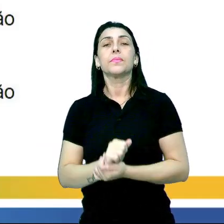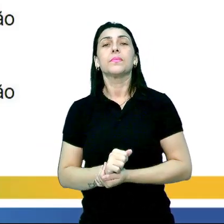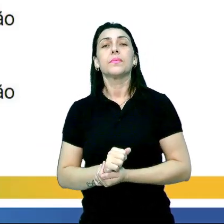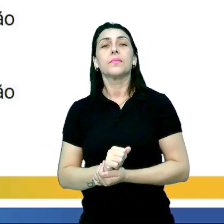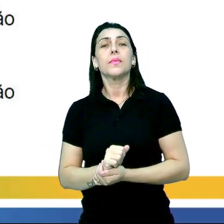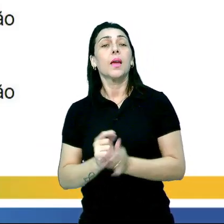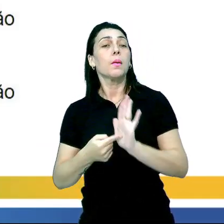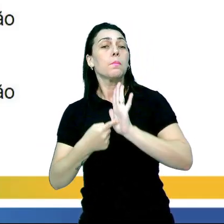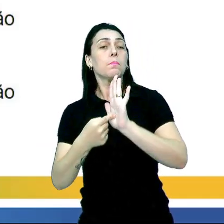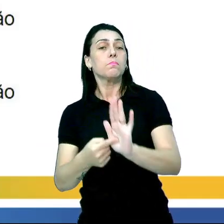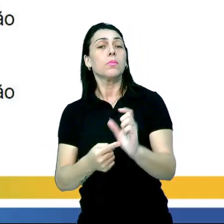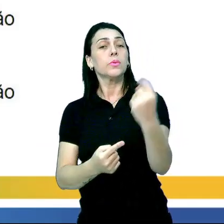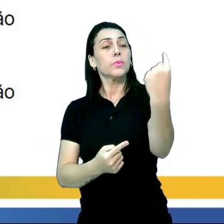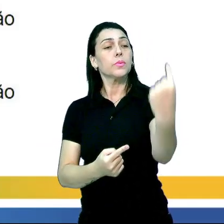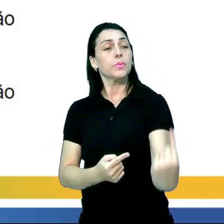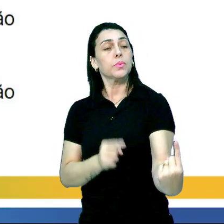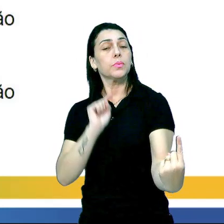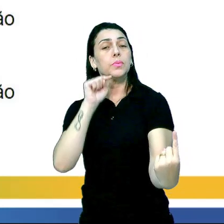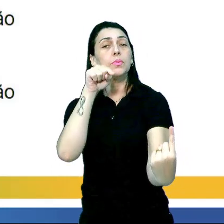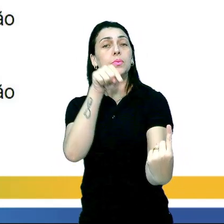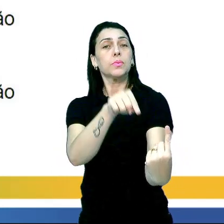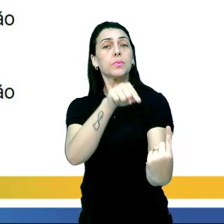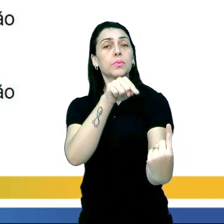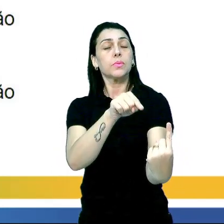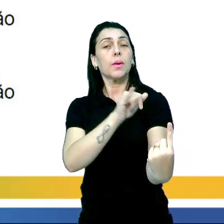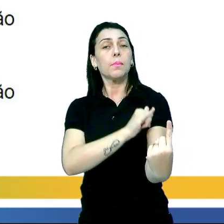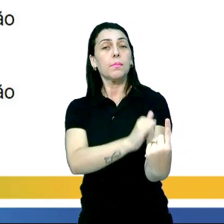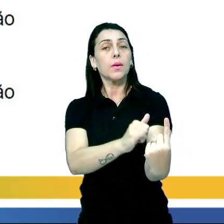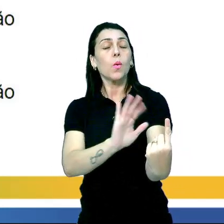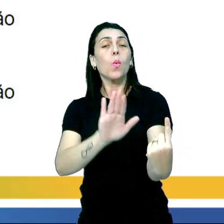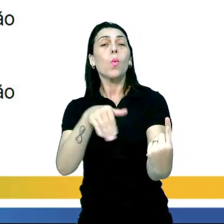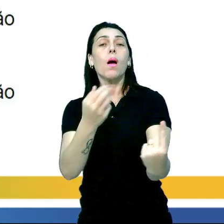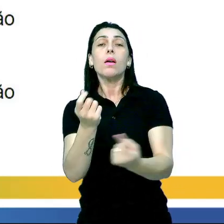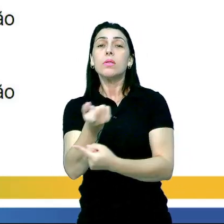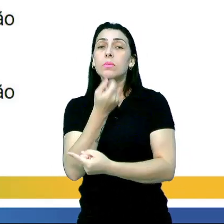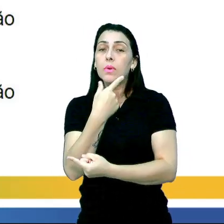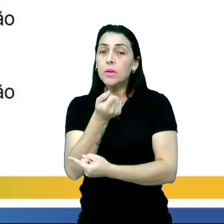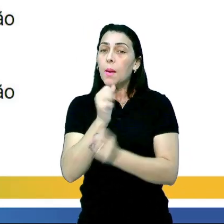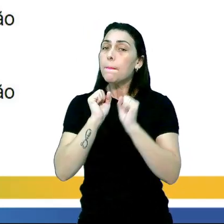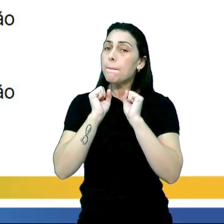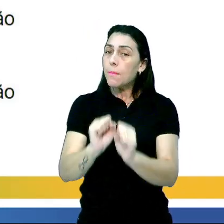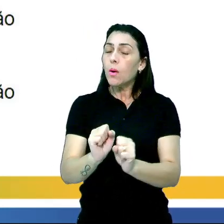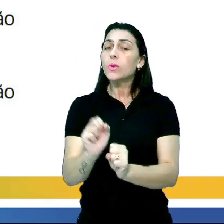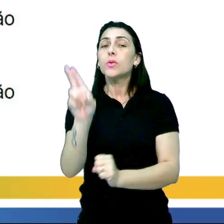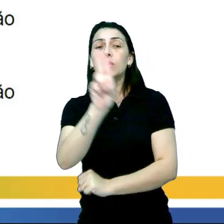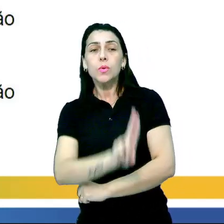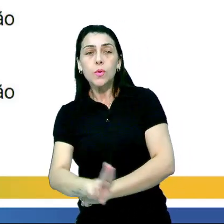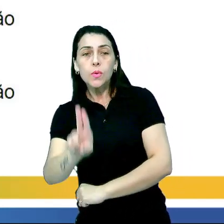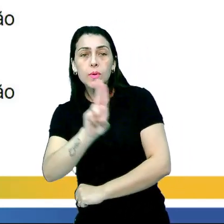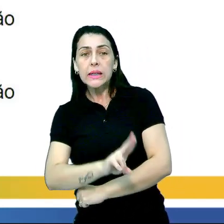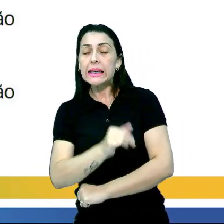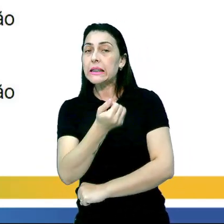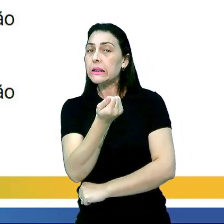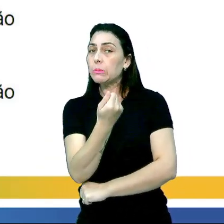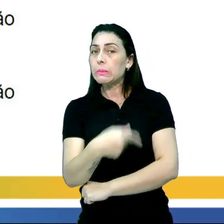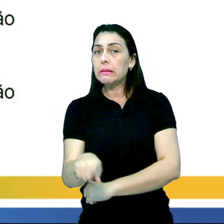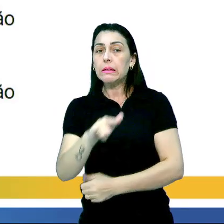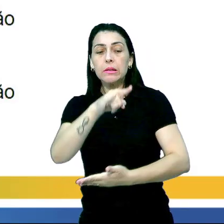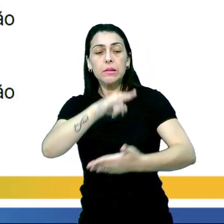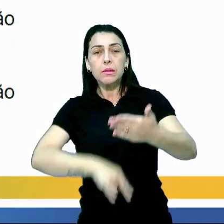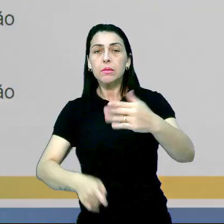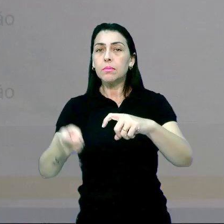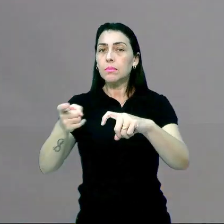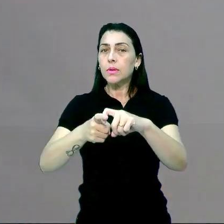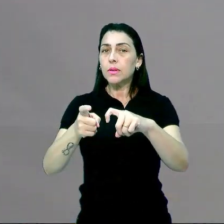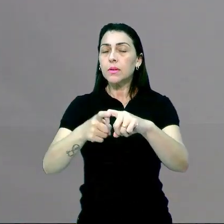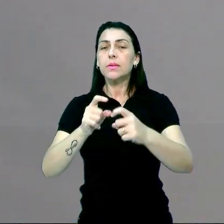desse cartaz? Indicar ao interlocutor quais medicamentos ele pode tomar sem necessidade de